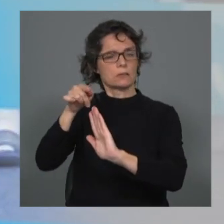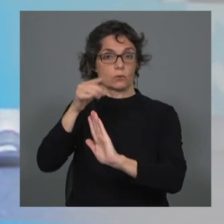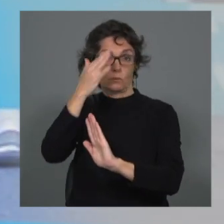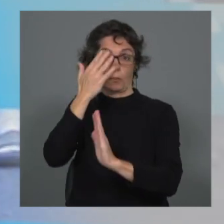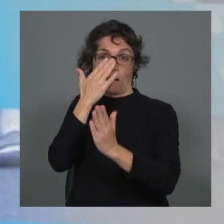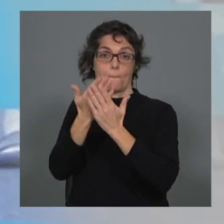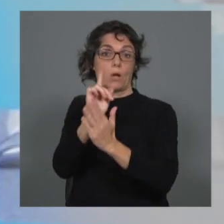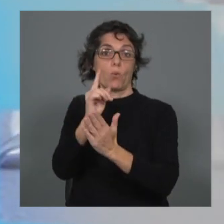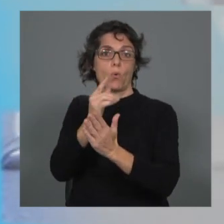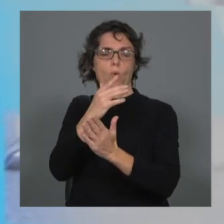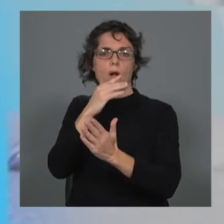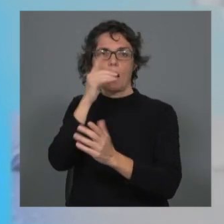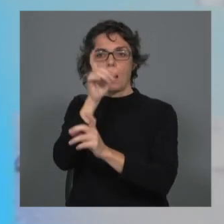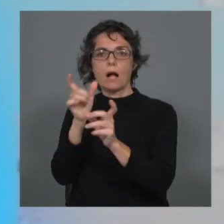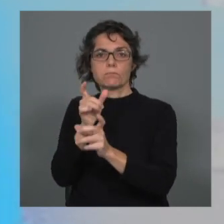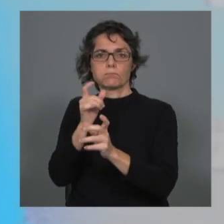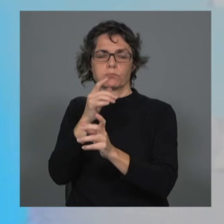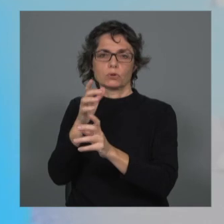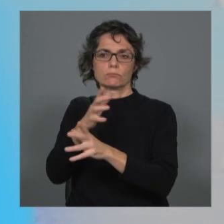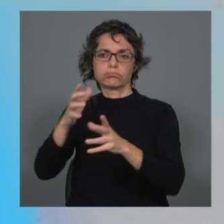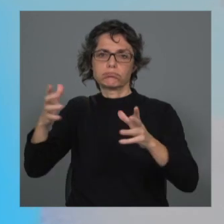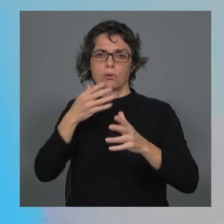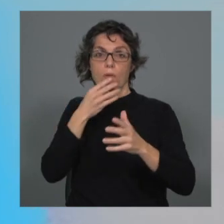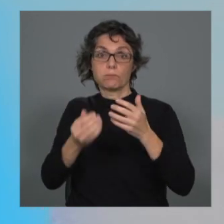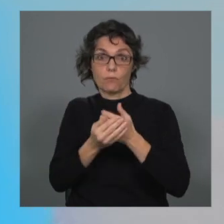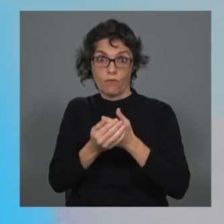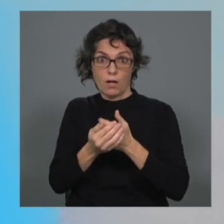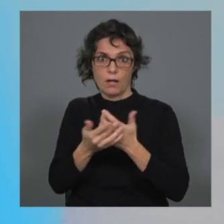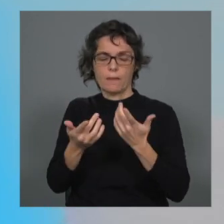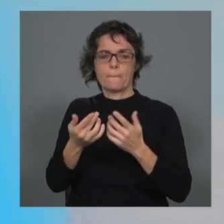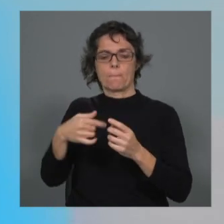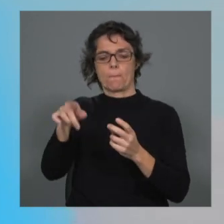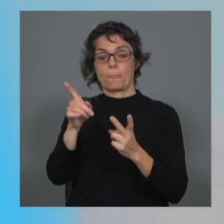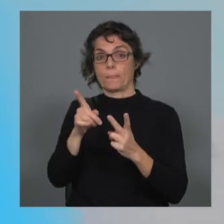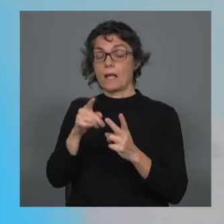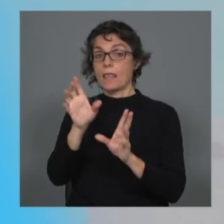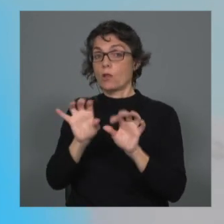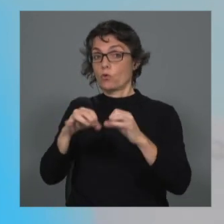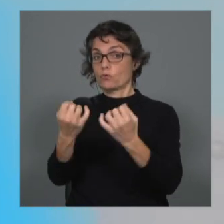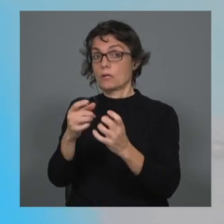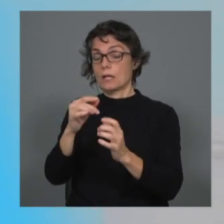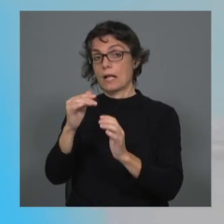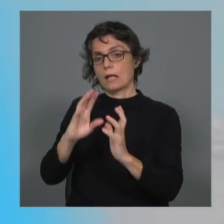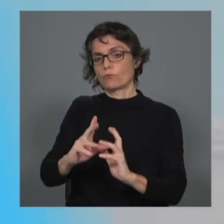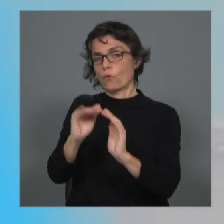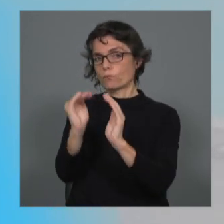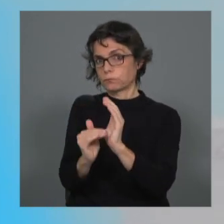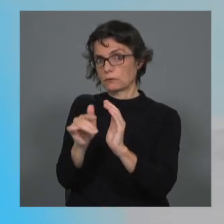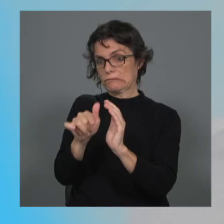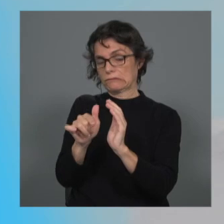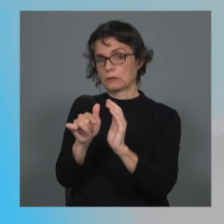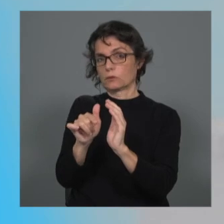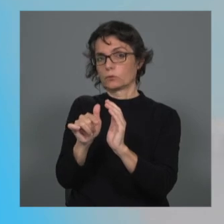envelhecimento, claro, mas temos que responder a essa situação. Nas sociedades menos desenvolvidas